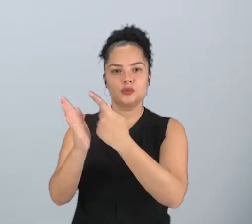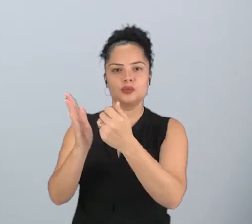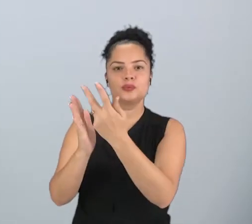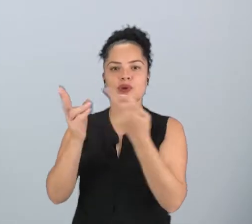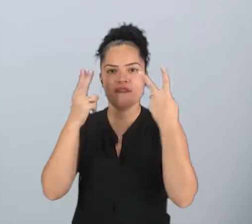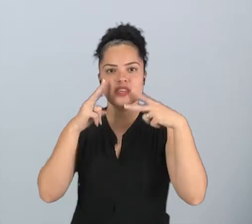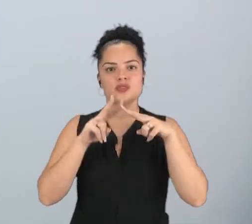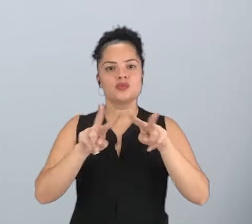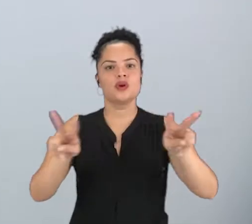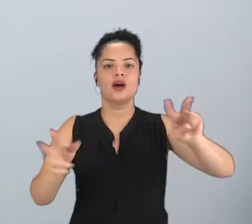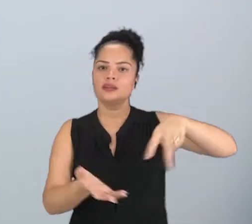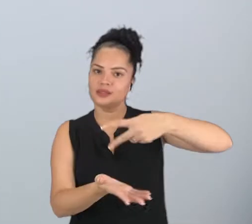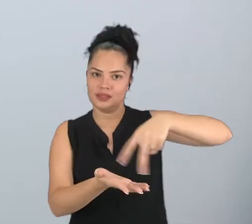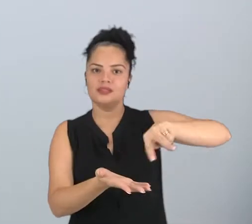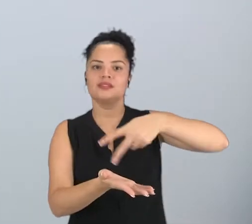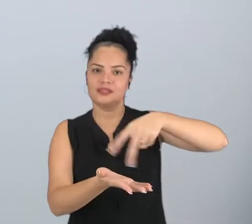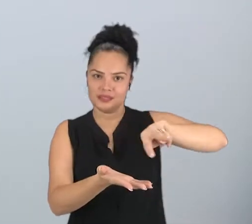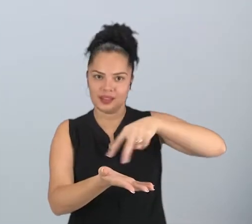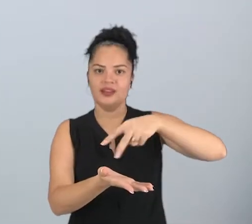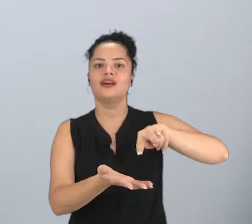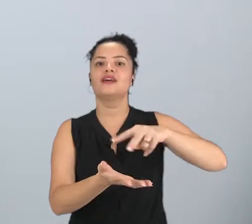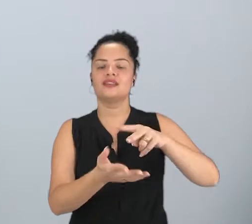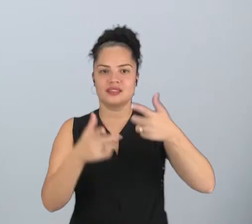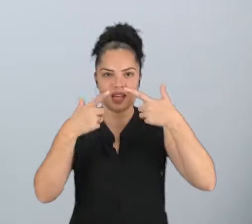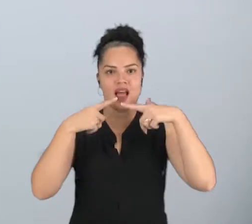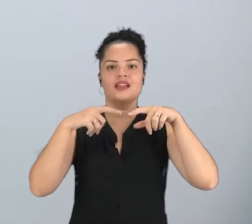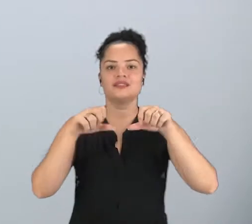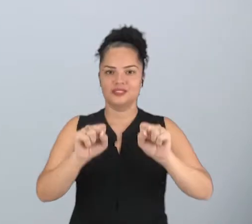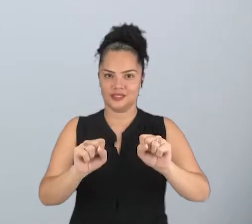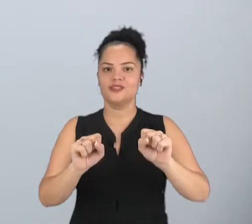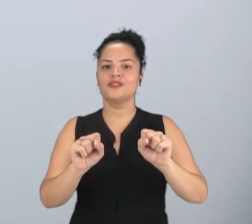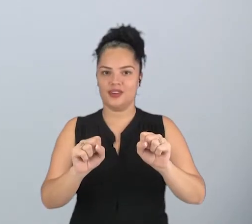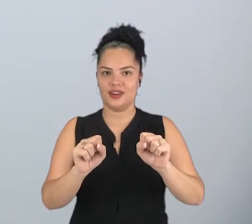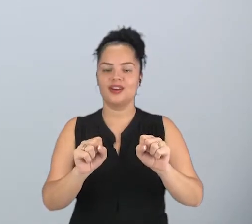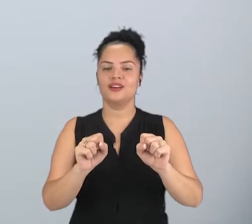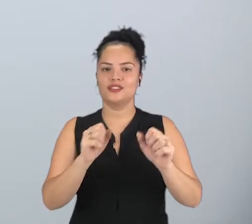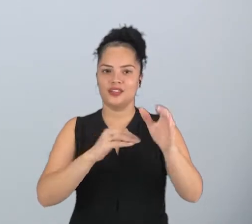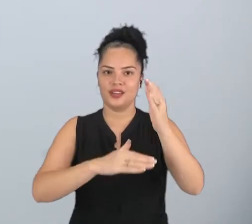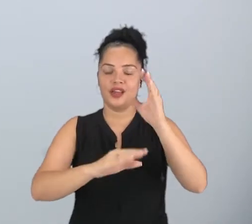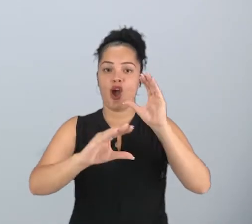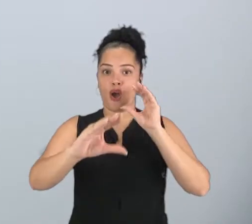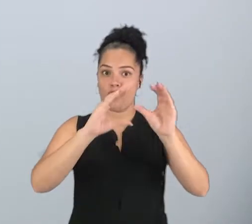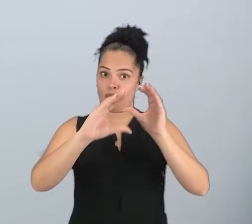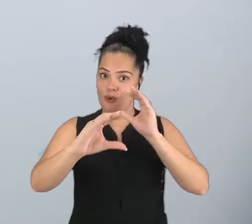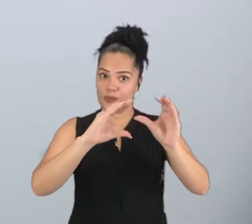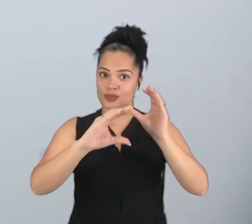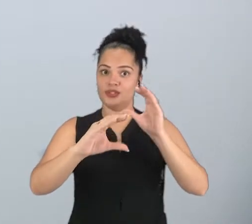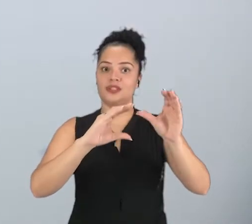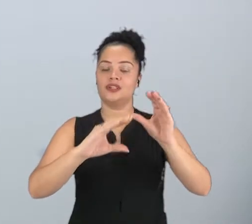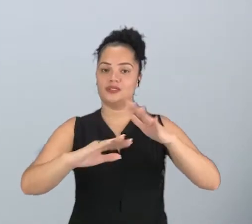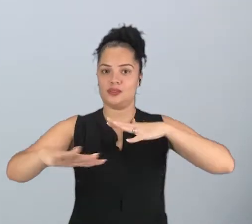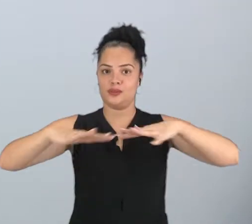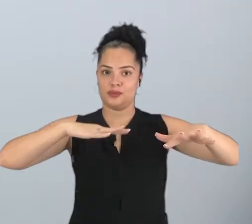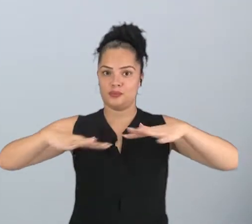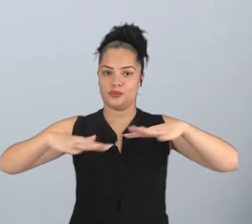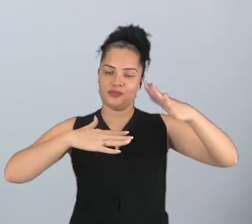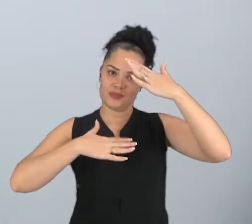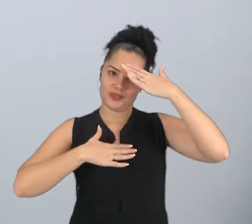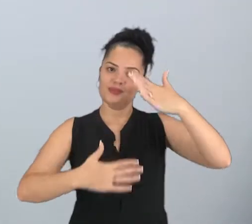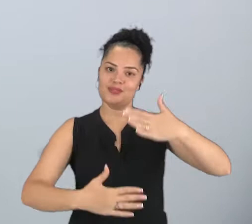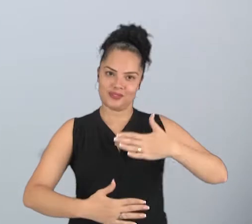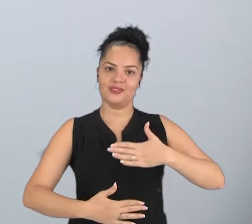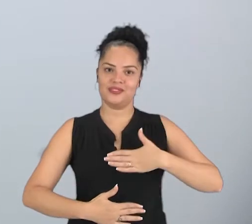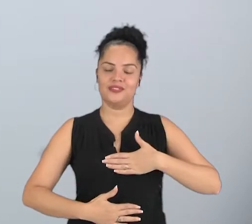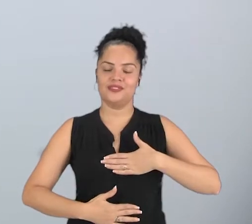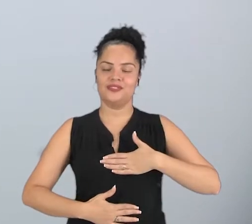a dança. Então, a dança é uma linguagem, é uma comunicação através dos movimentos